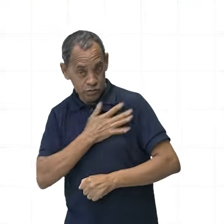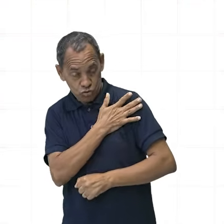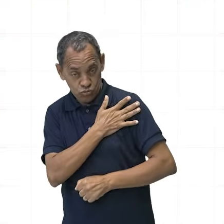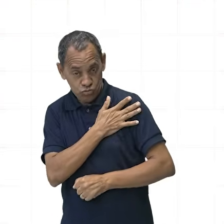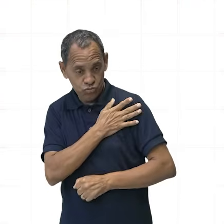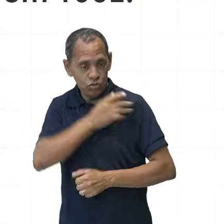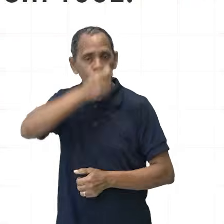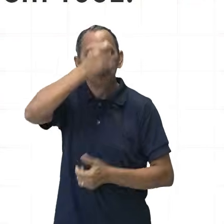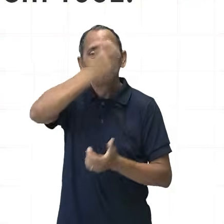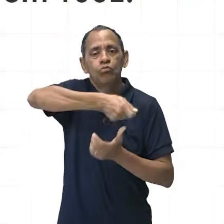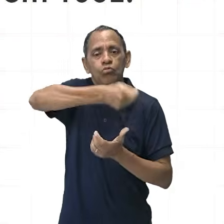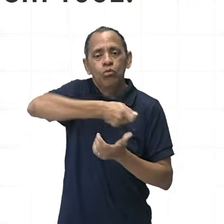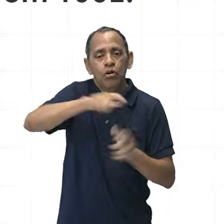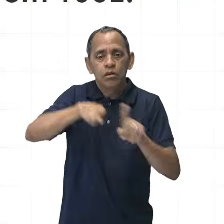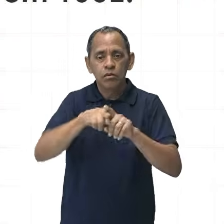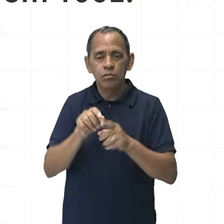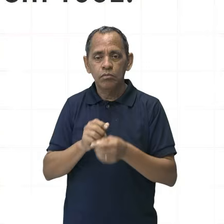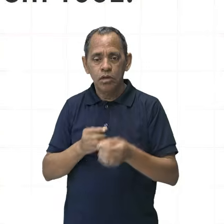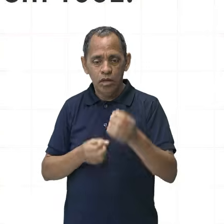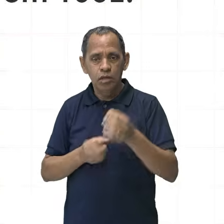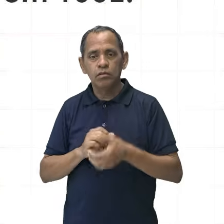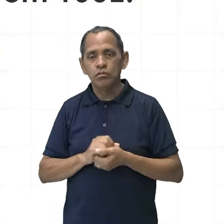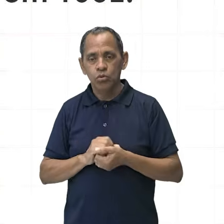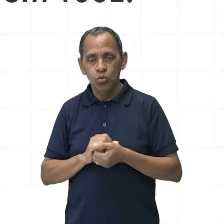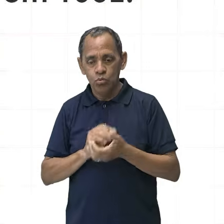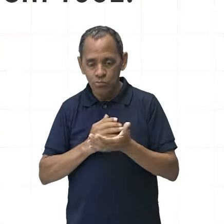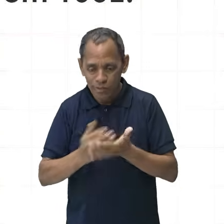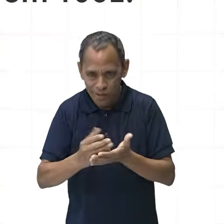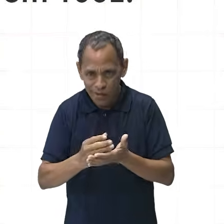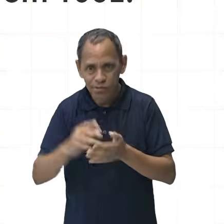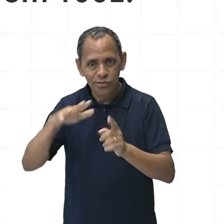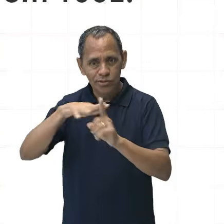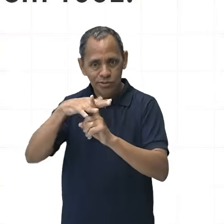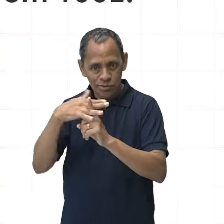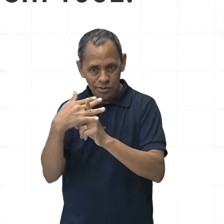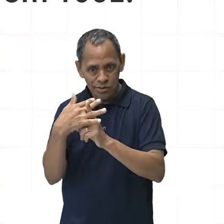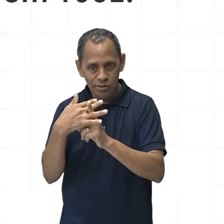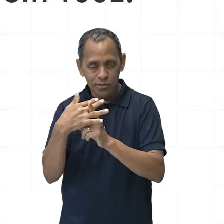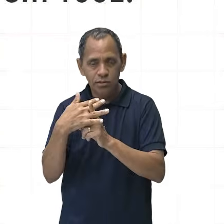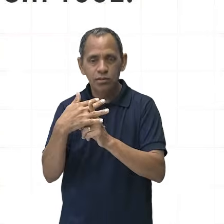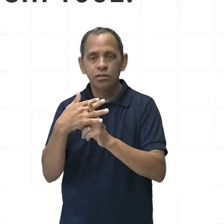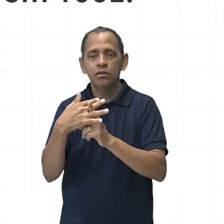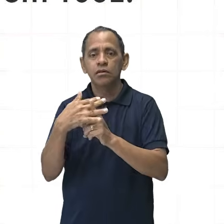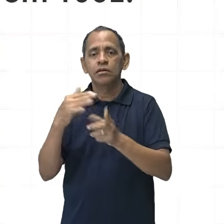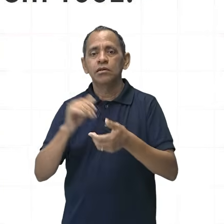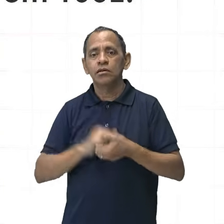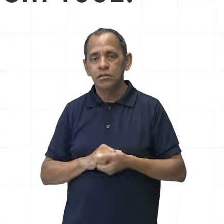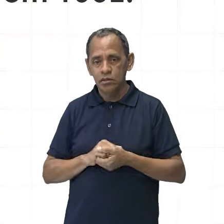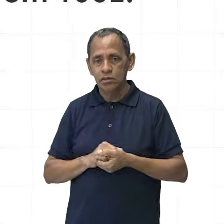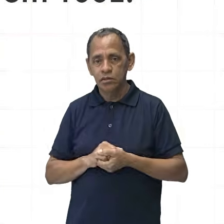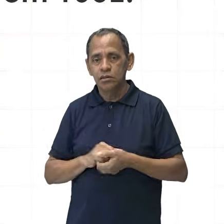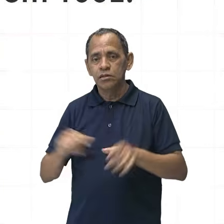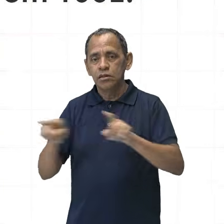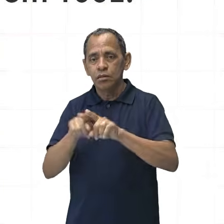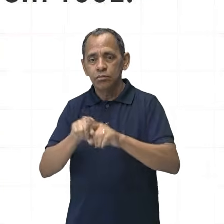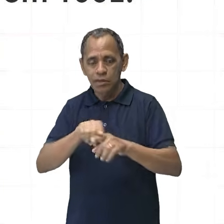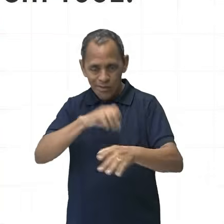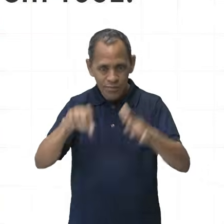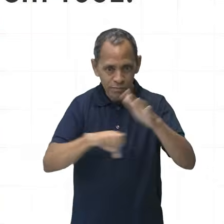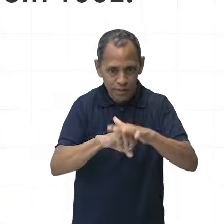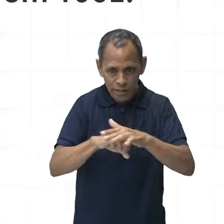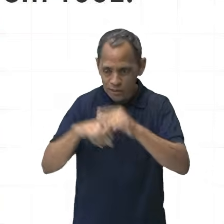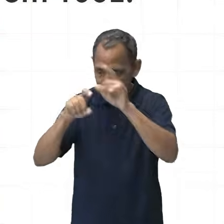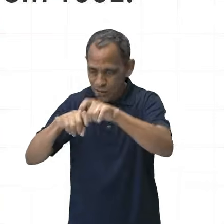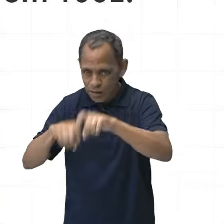da Revolução Cubana? Bem, fim da ditadura e implementação do socialismo. Há também